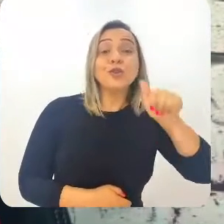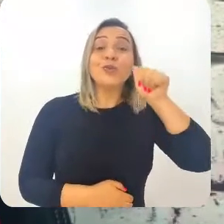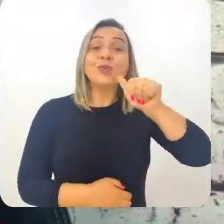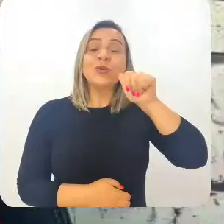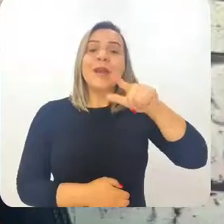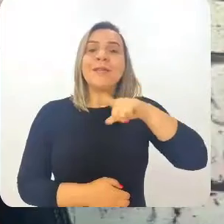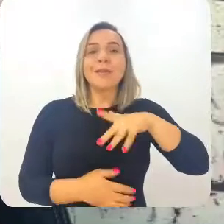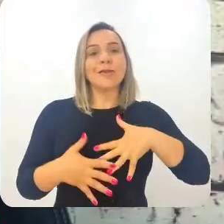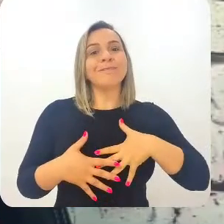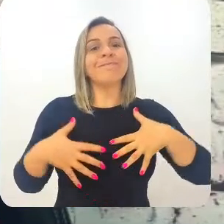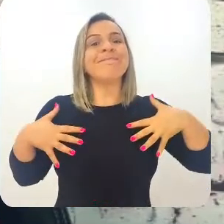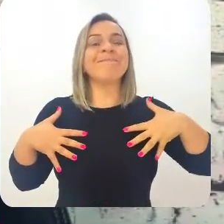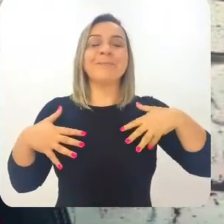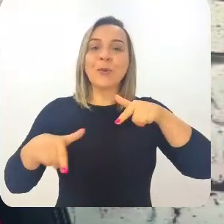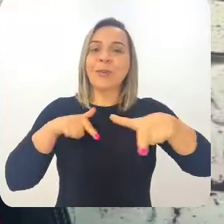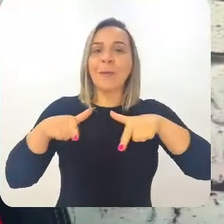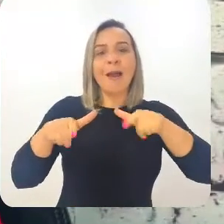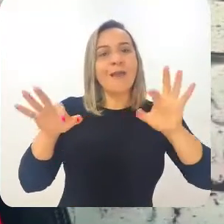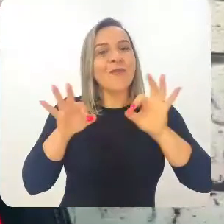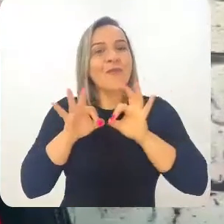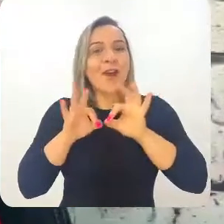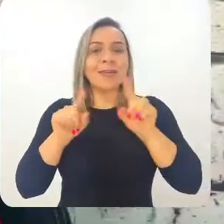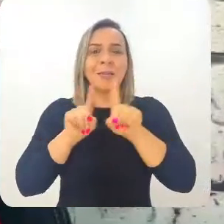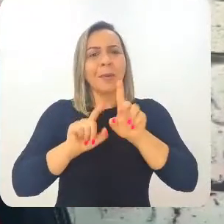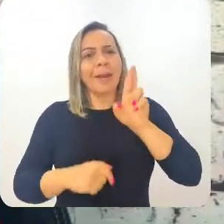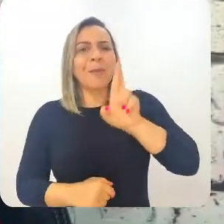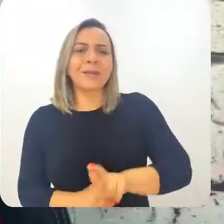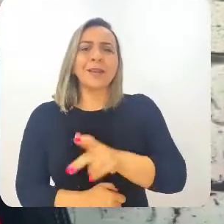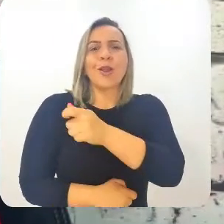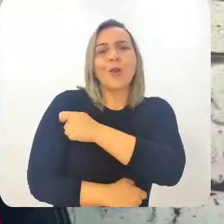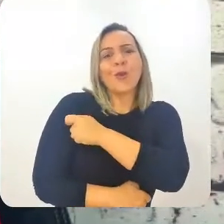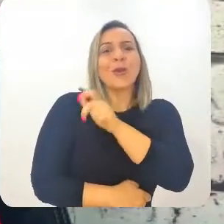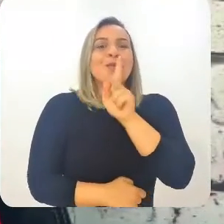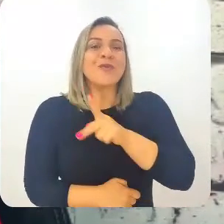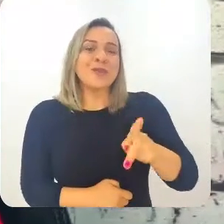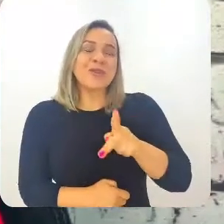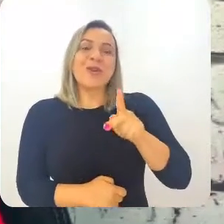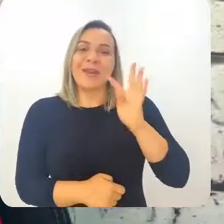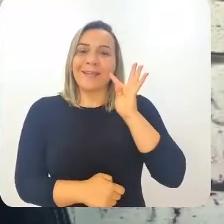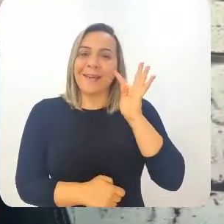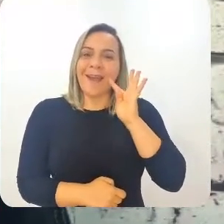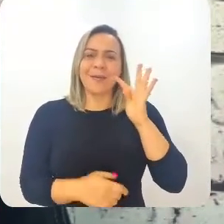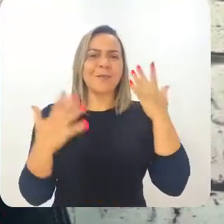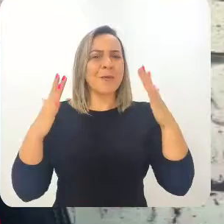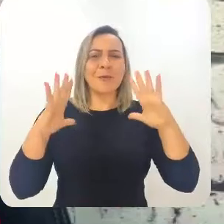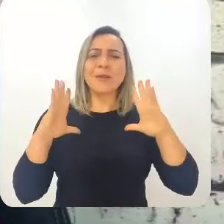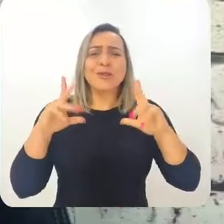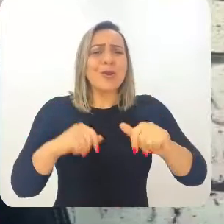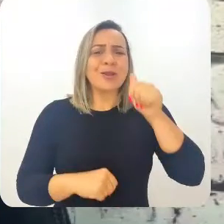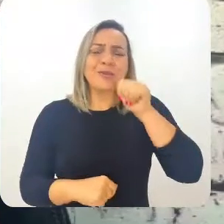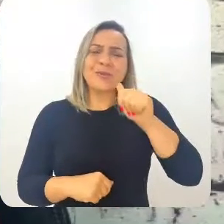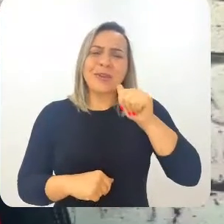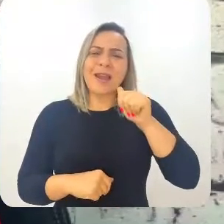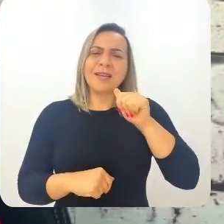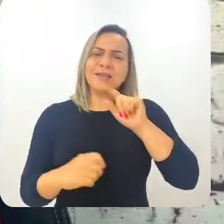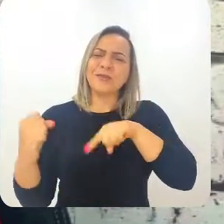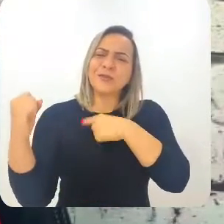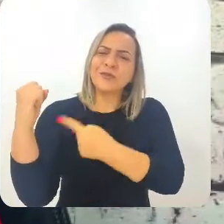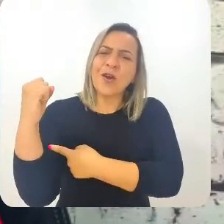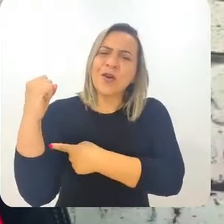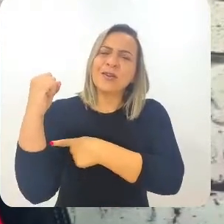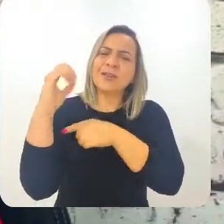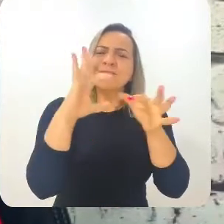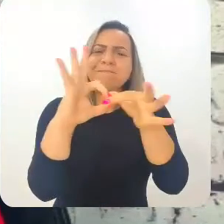do trabalho que fazem. Parabéns a todas as mulheres. Força conjunta para seguirmos unidas